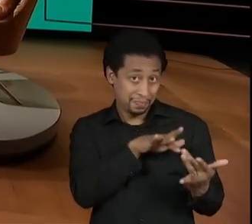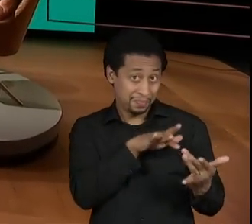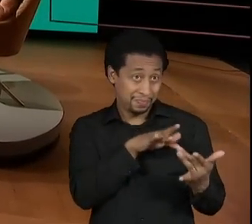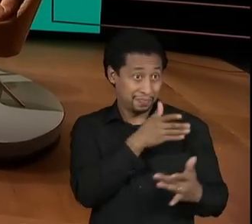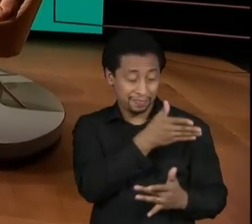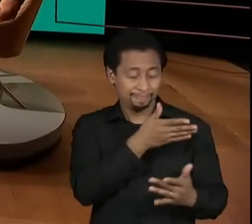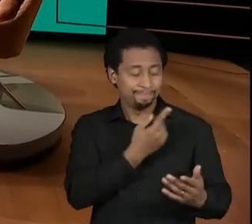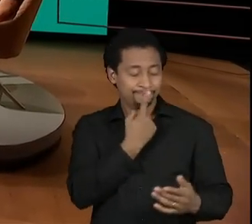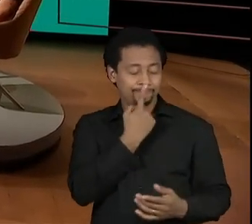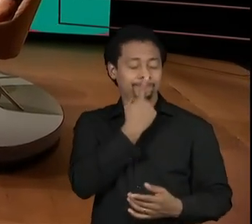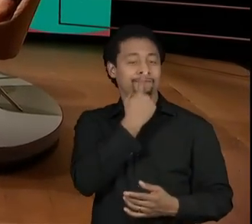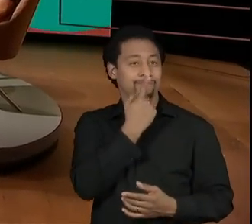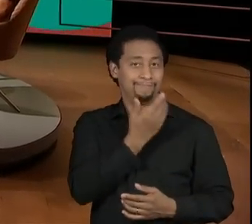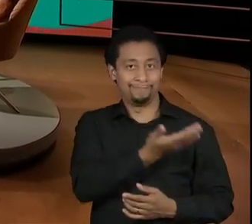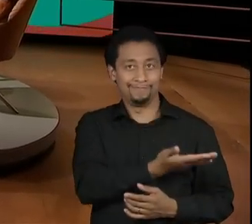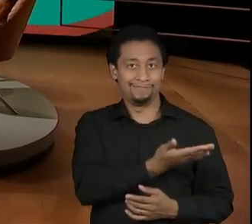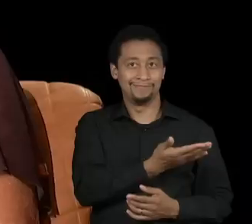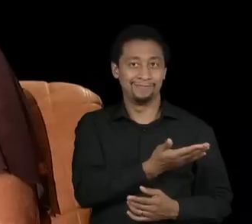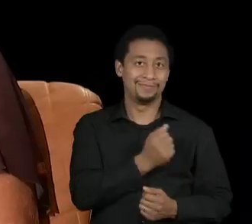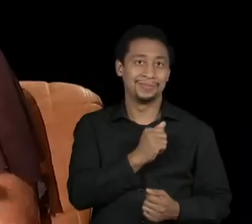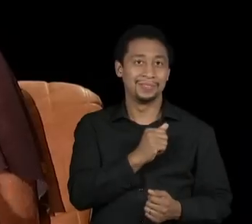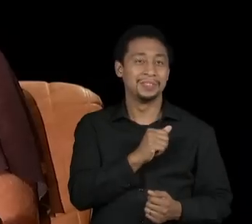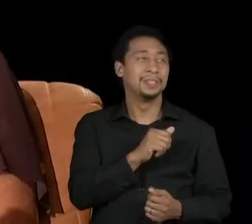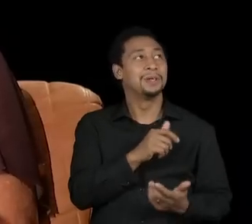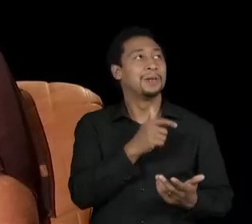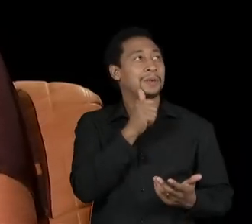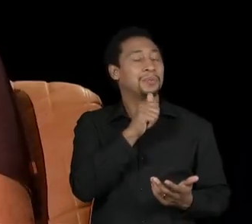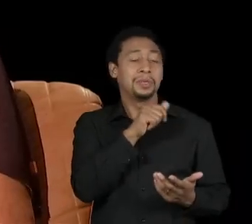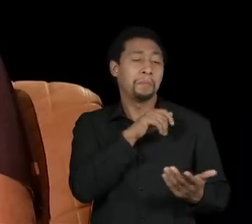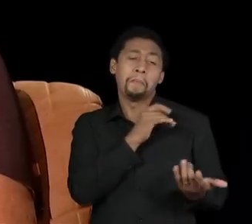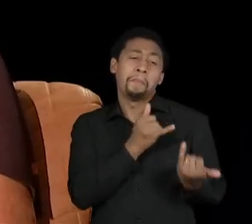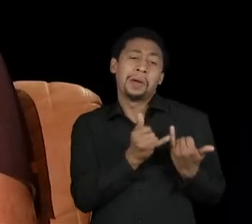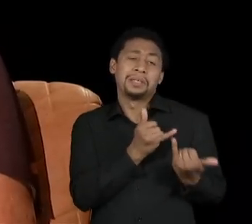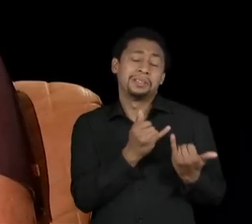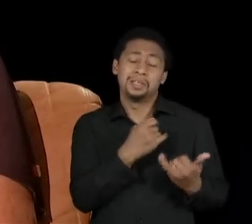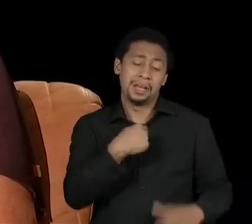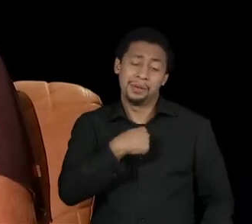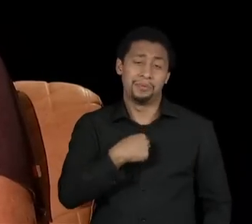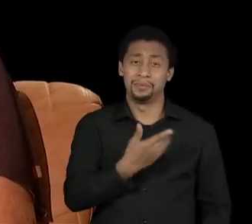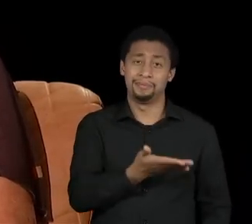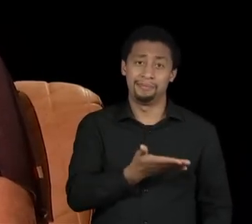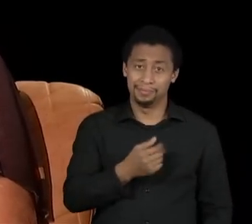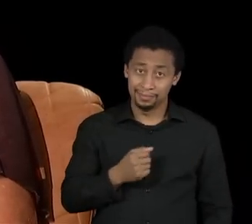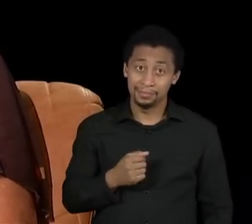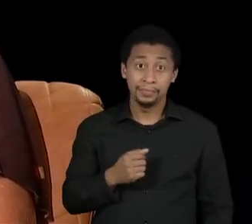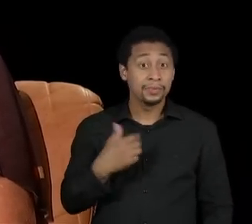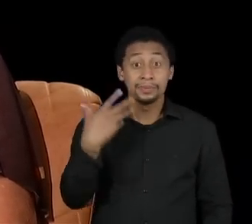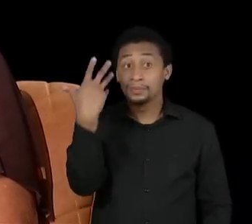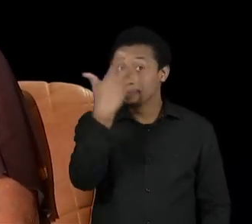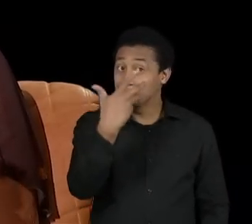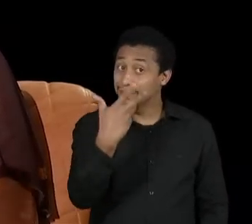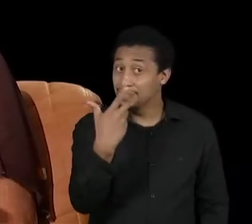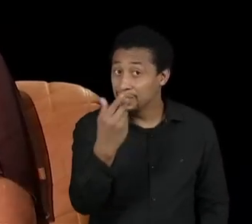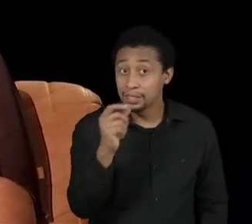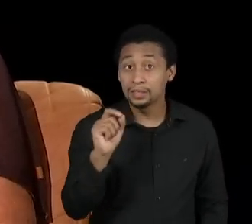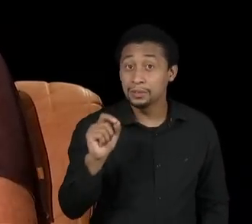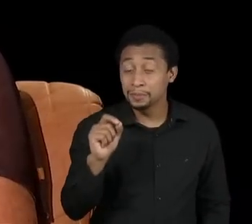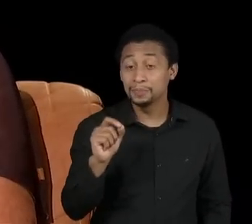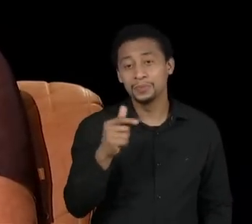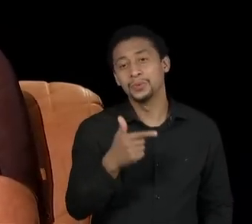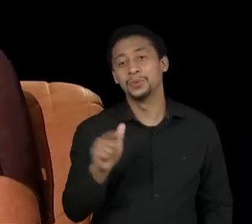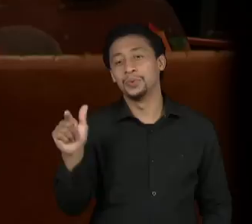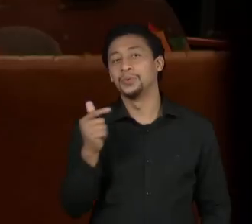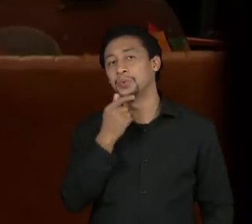nesse sentido. Ela parecia meio comigo. Bom, aí ela se apaixona pelo Schlink, que